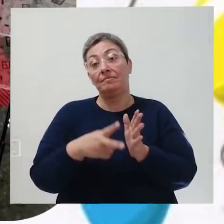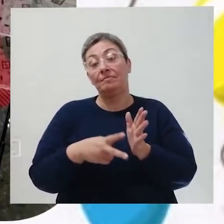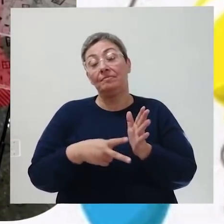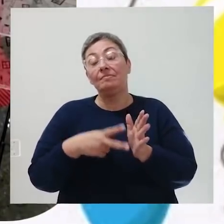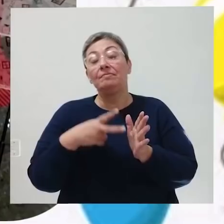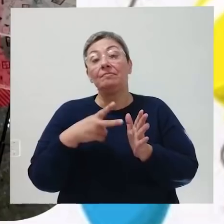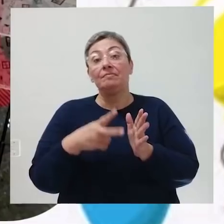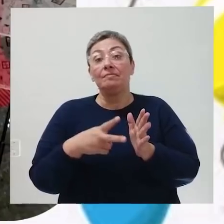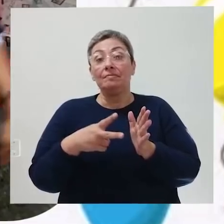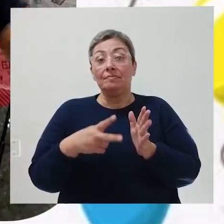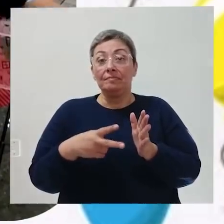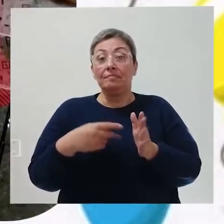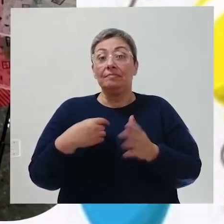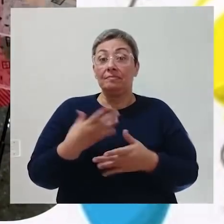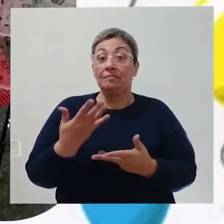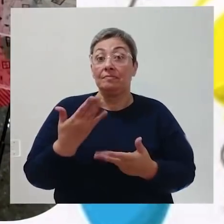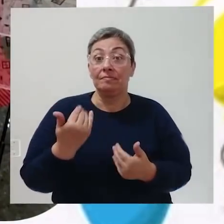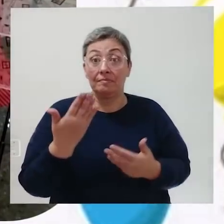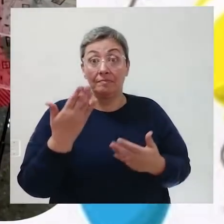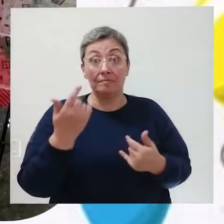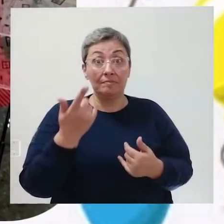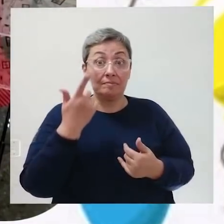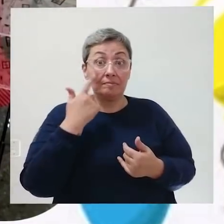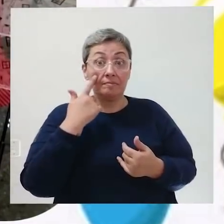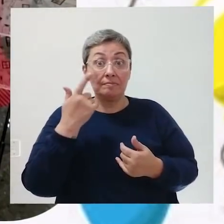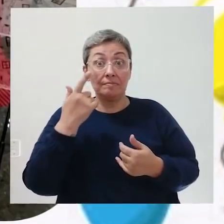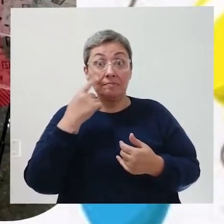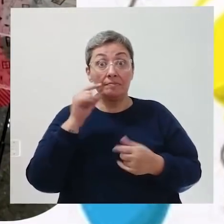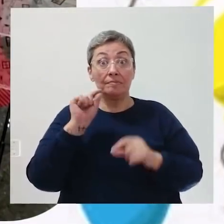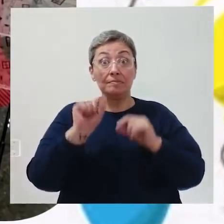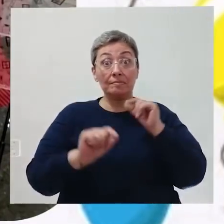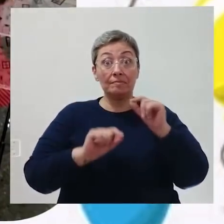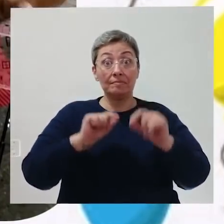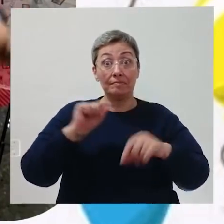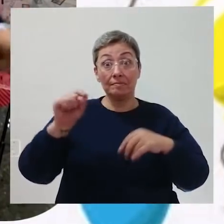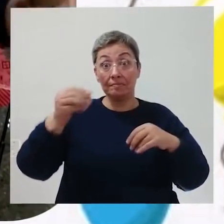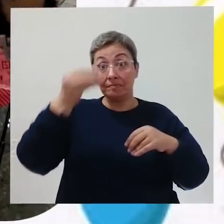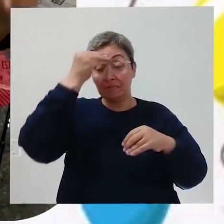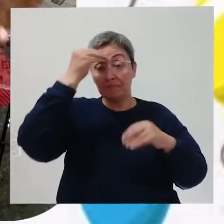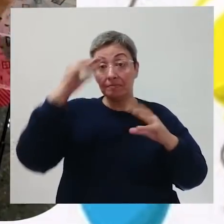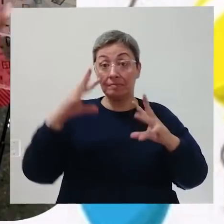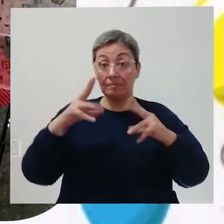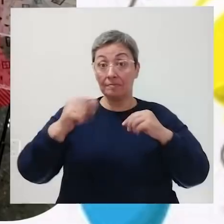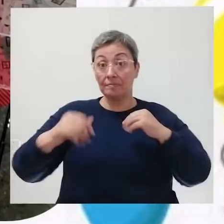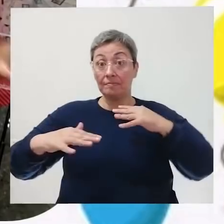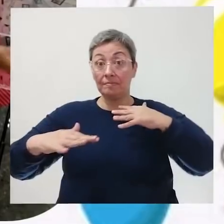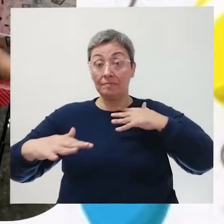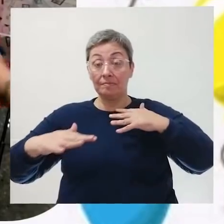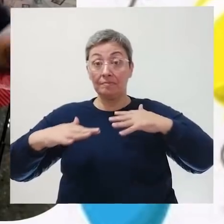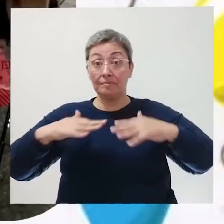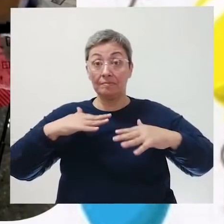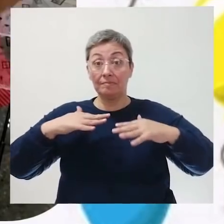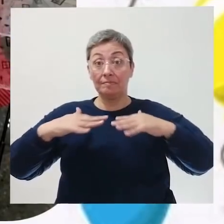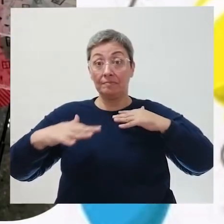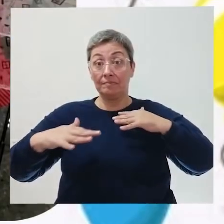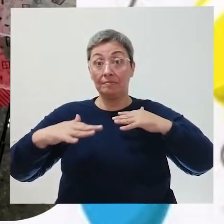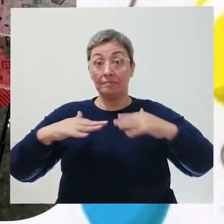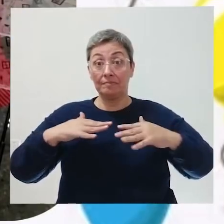Passagem do velho trem. Vamos ver quem decorou todos os